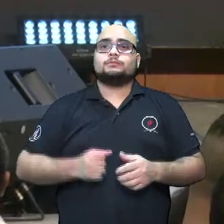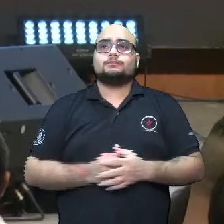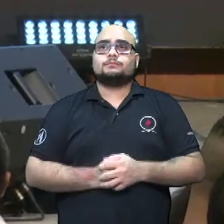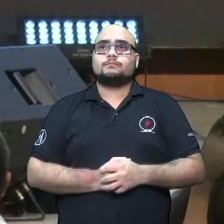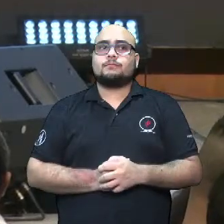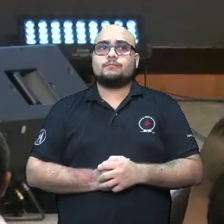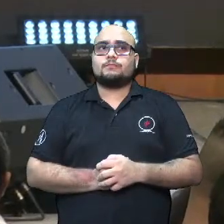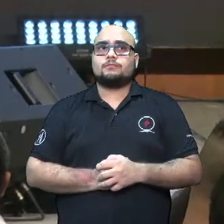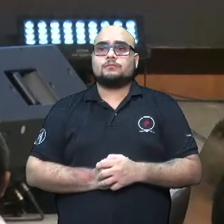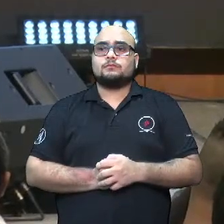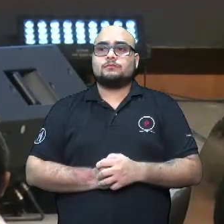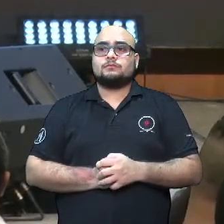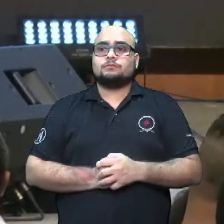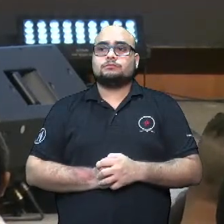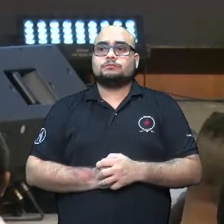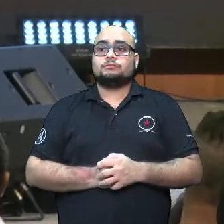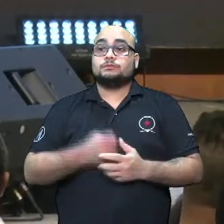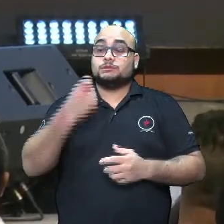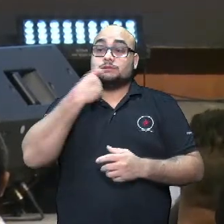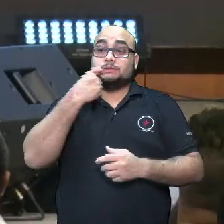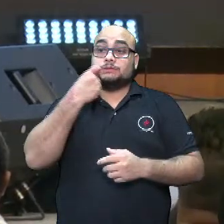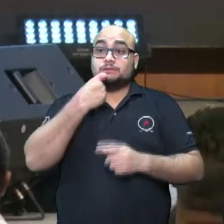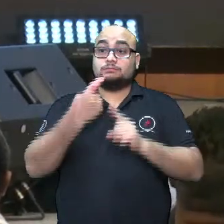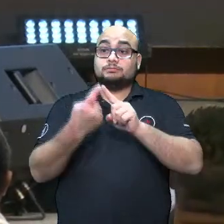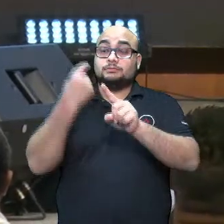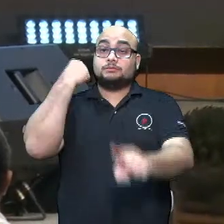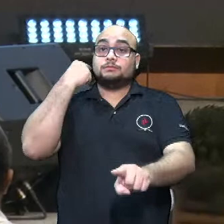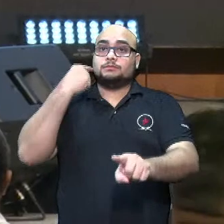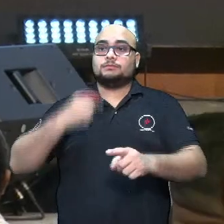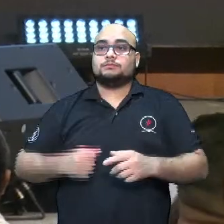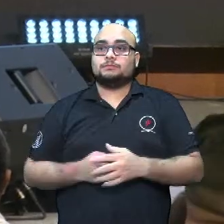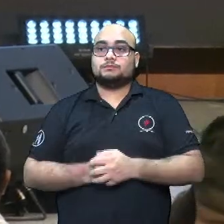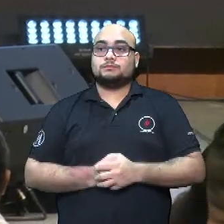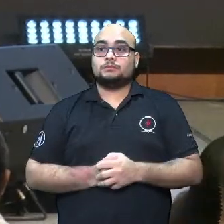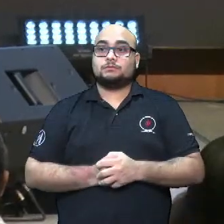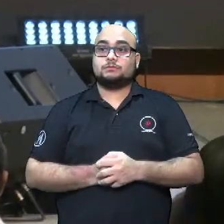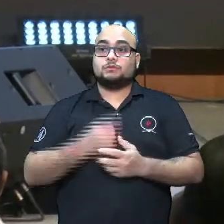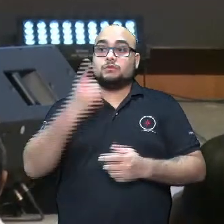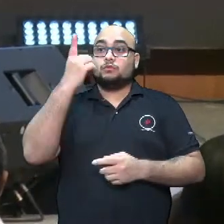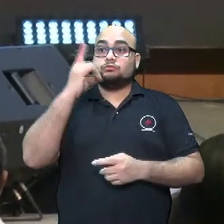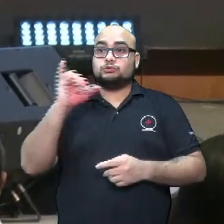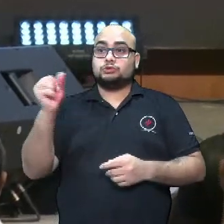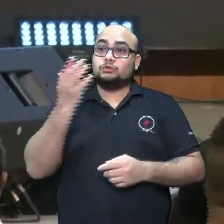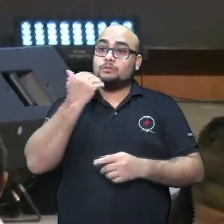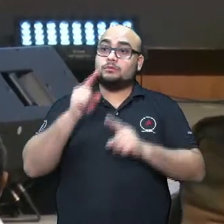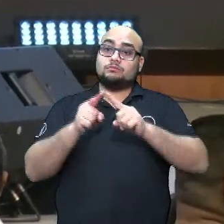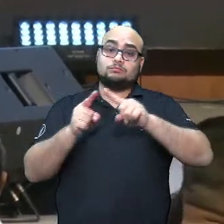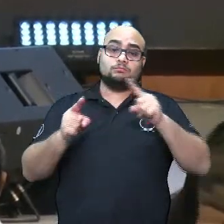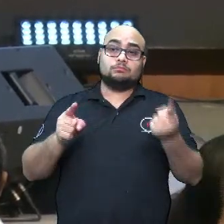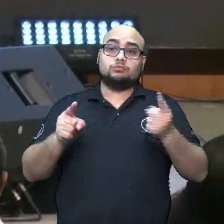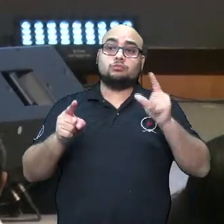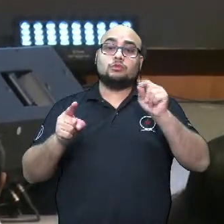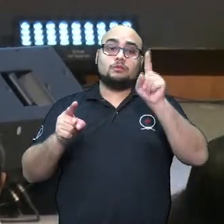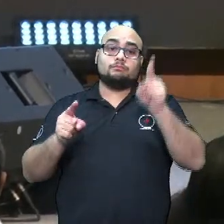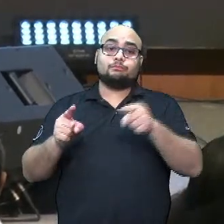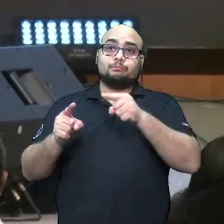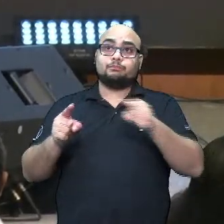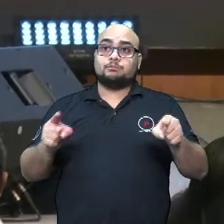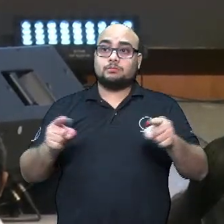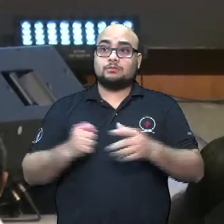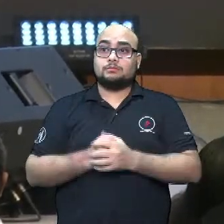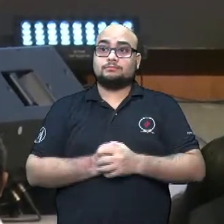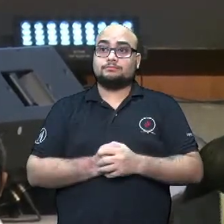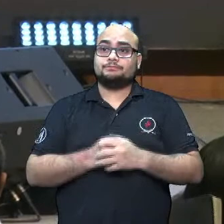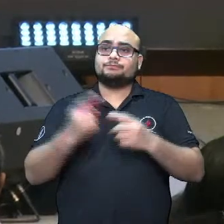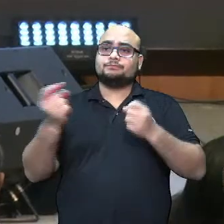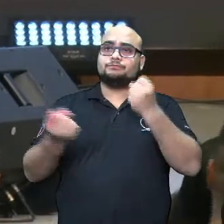de sexta passada até agora, comendo um dia e jejum no outro, comendo um dia e jejum no outro, 24 horas comendo, 24 horas sem comer. Por que você está falando isso? Porque